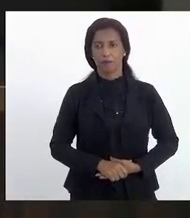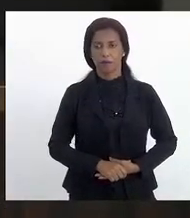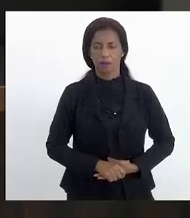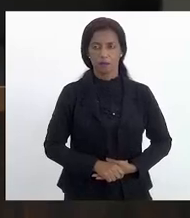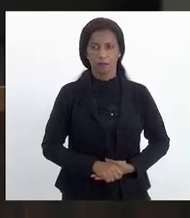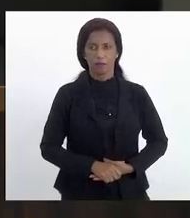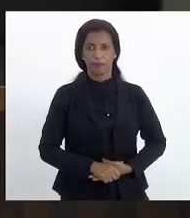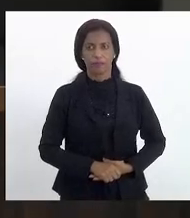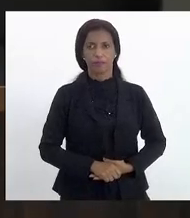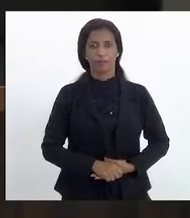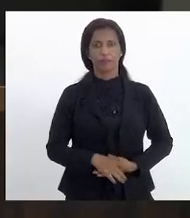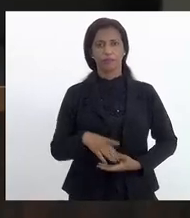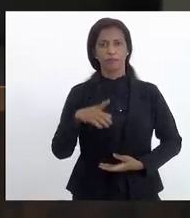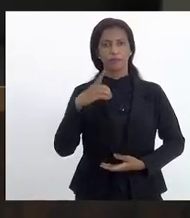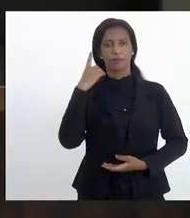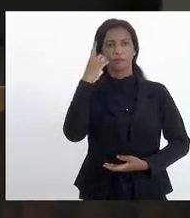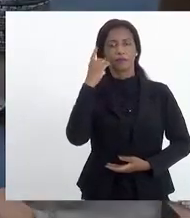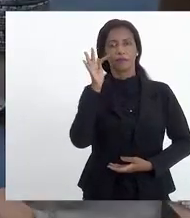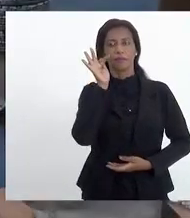Deputado Flávio Serafim.